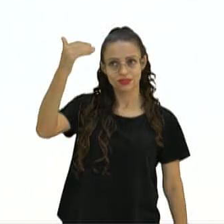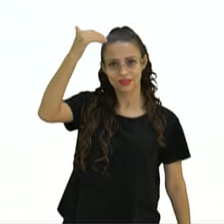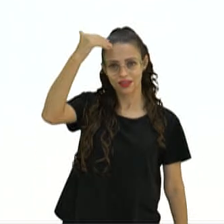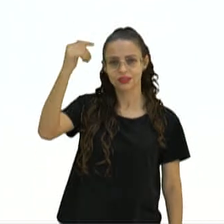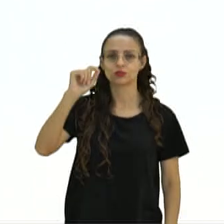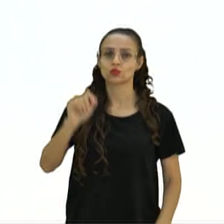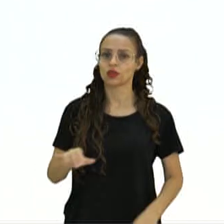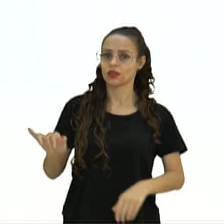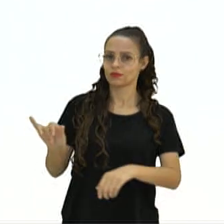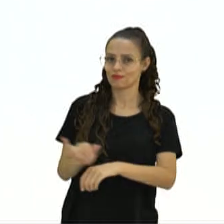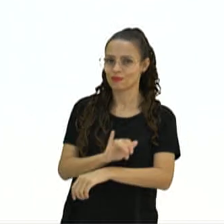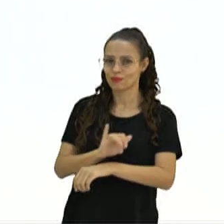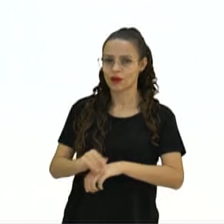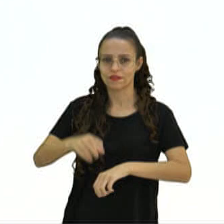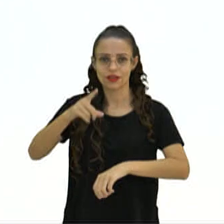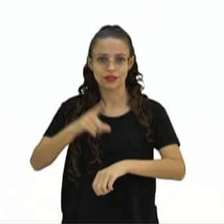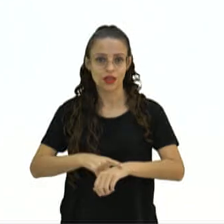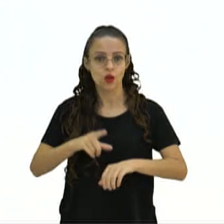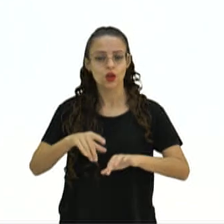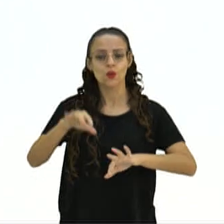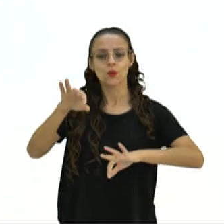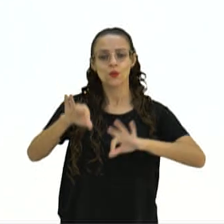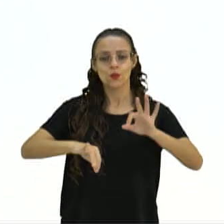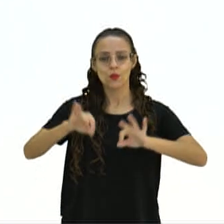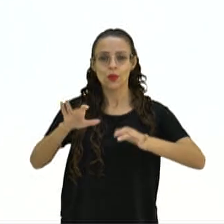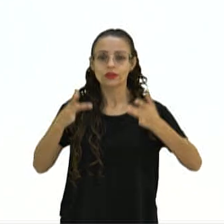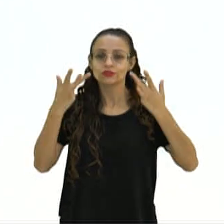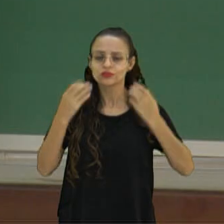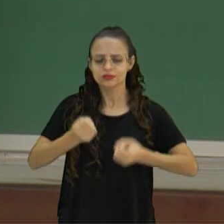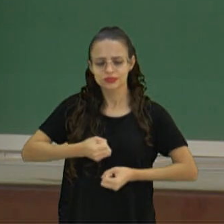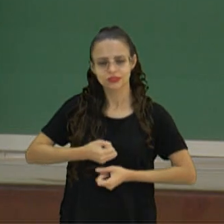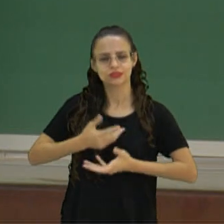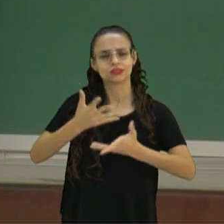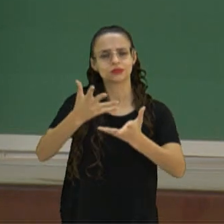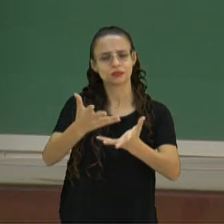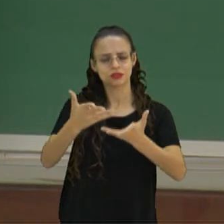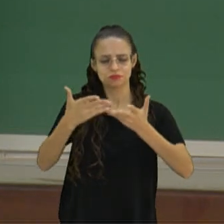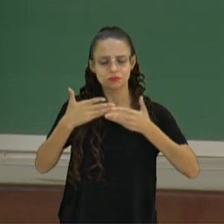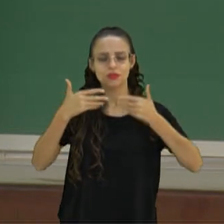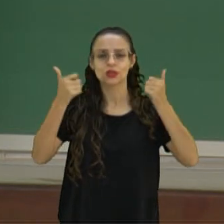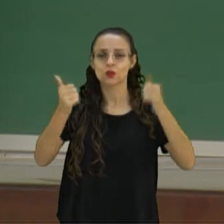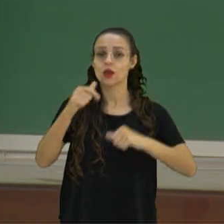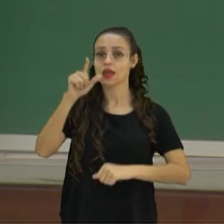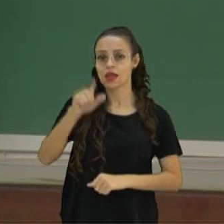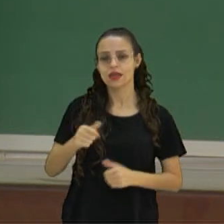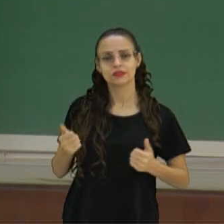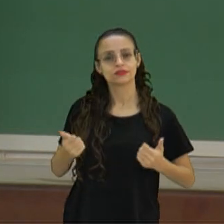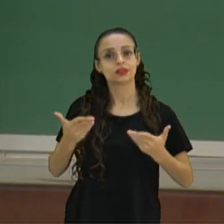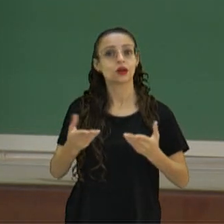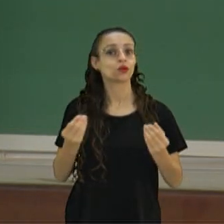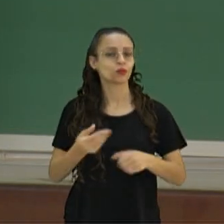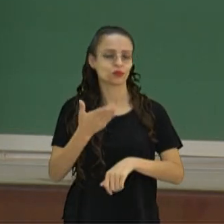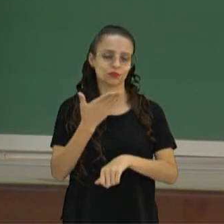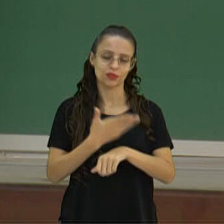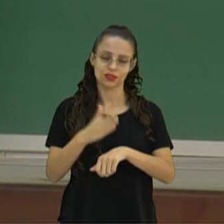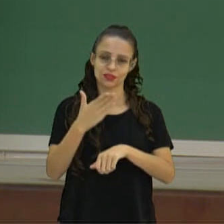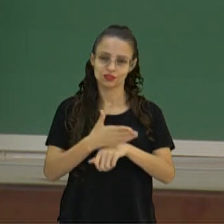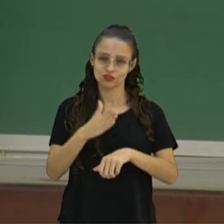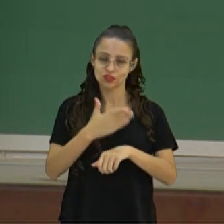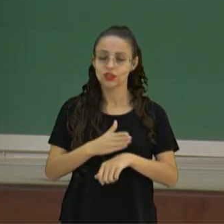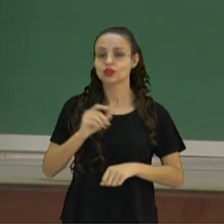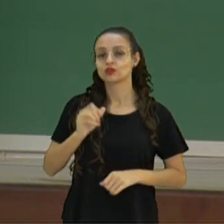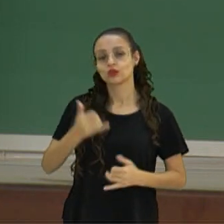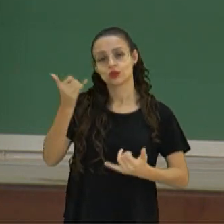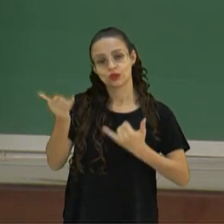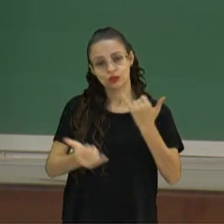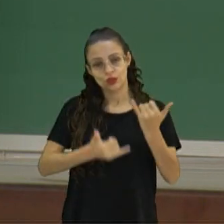Do improviso, do estar atuando, né? Do se expressar melhor, né? Tudo isso é proporcionado através da prática